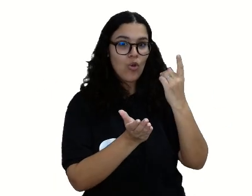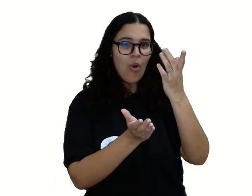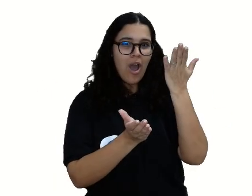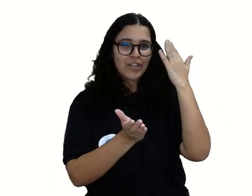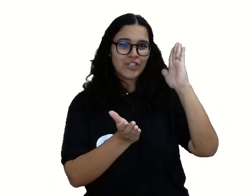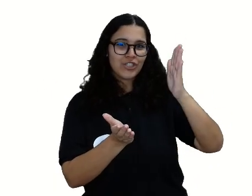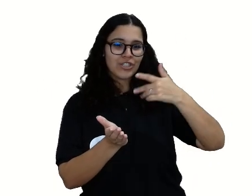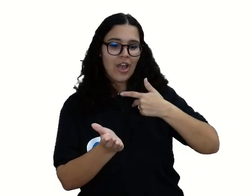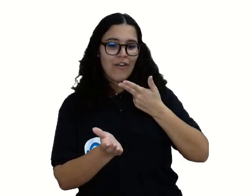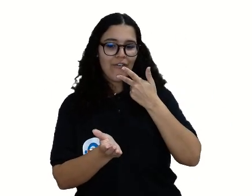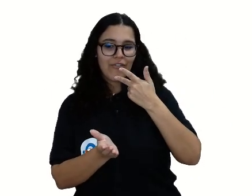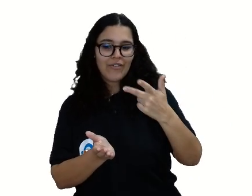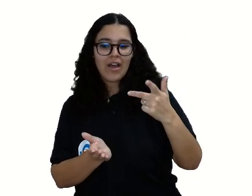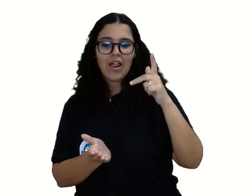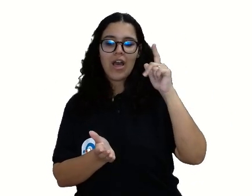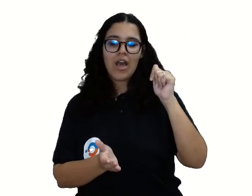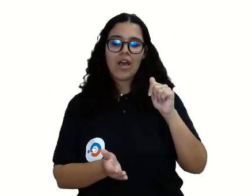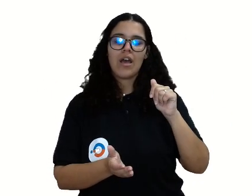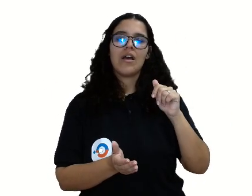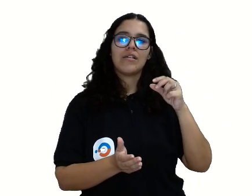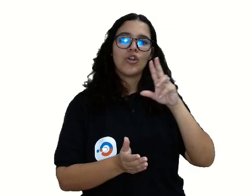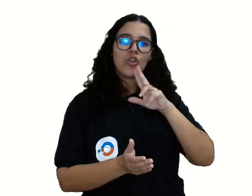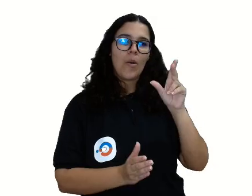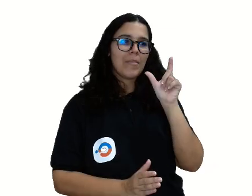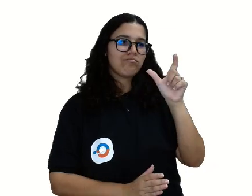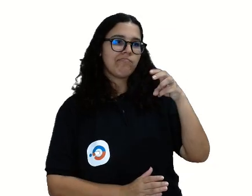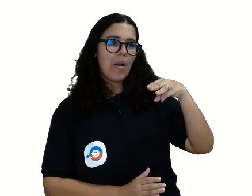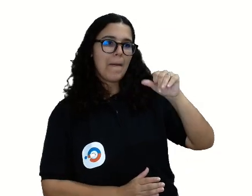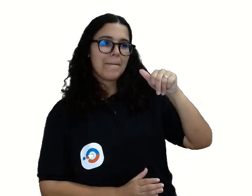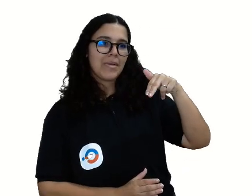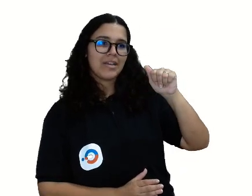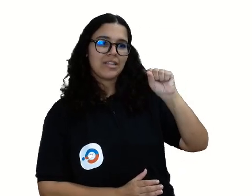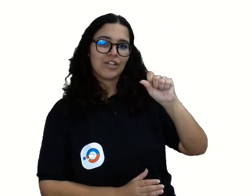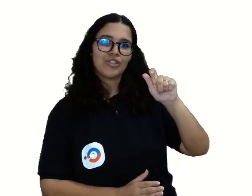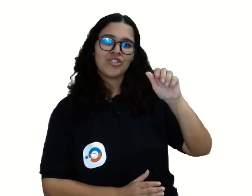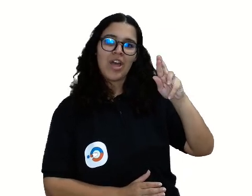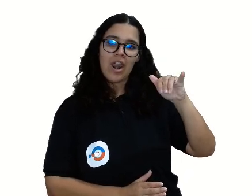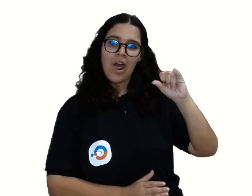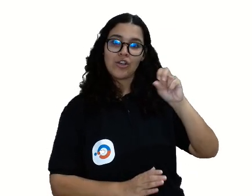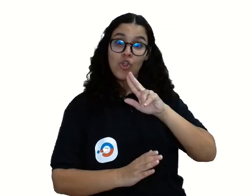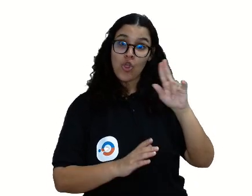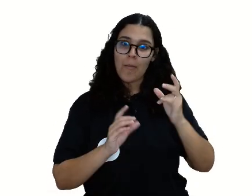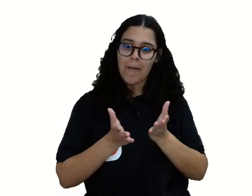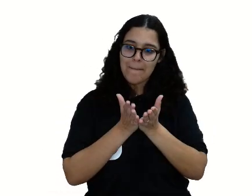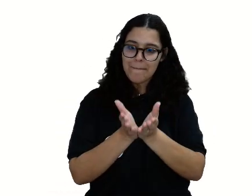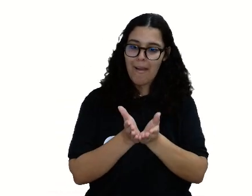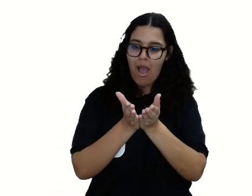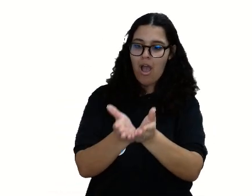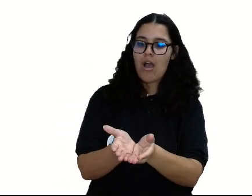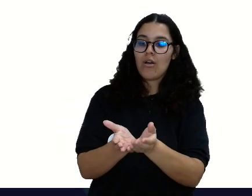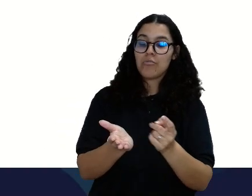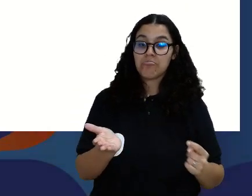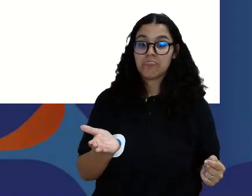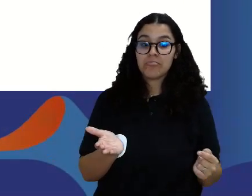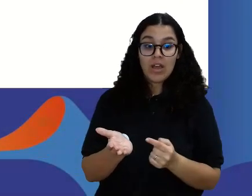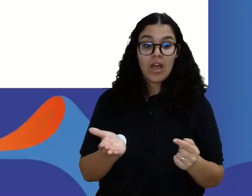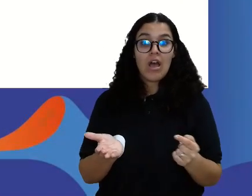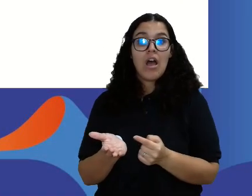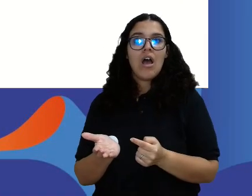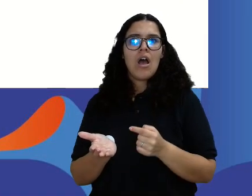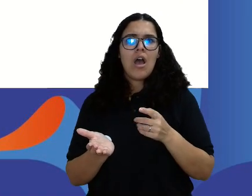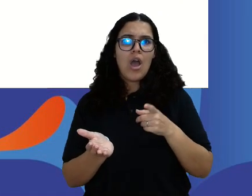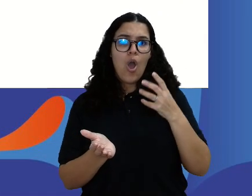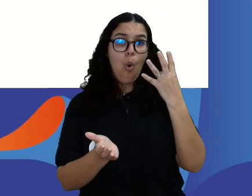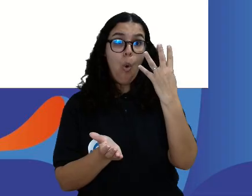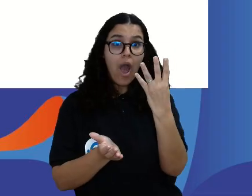Encouraçado era o nome que se dava, Minas Gerais. Eles tomam o controle, né, de 4 navios de guerra, enviam carta